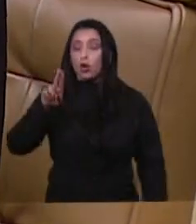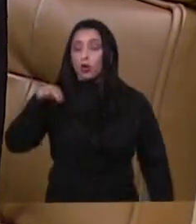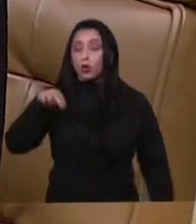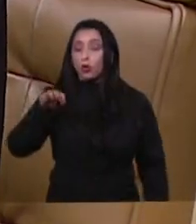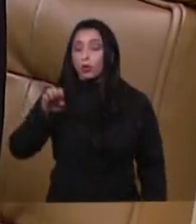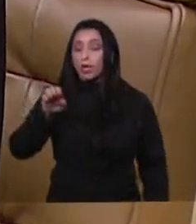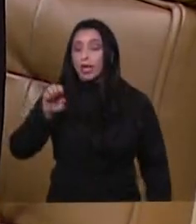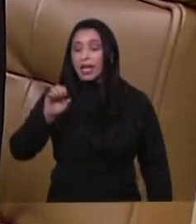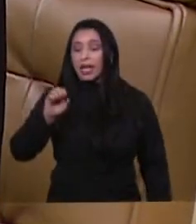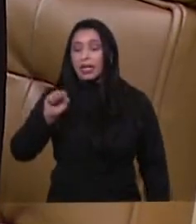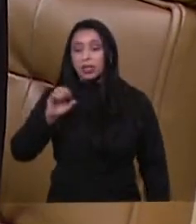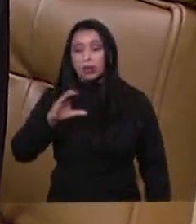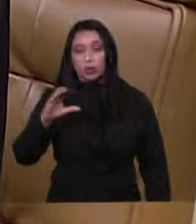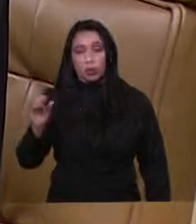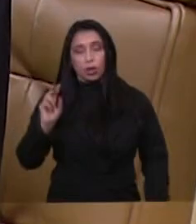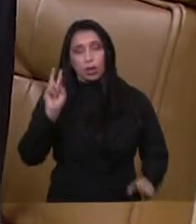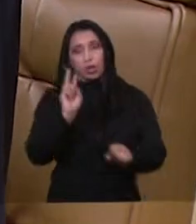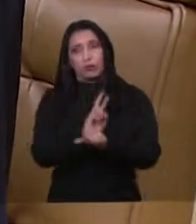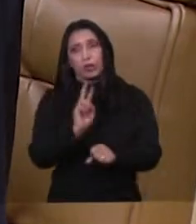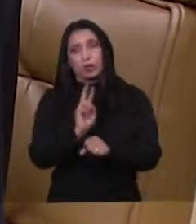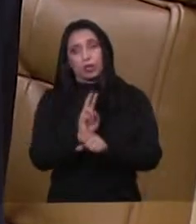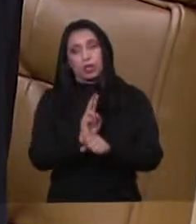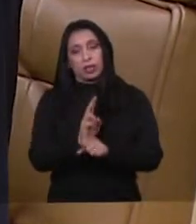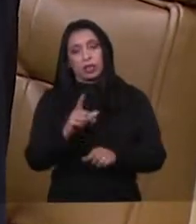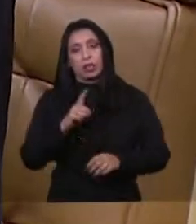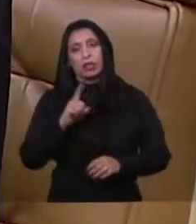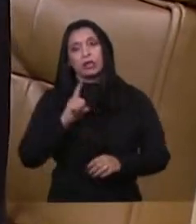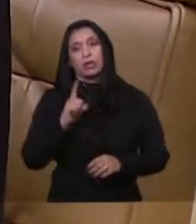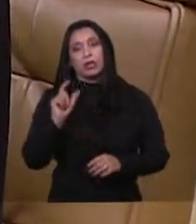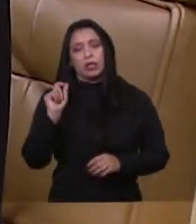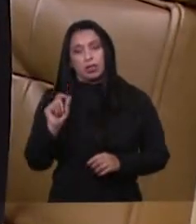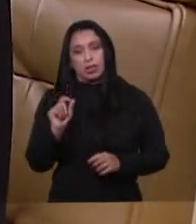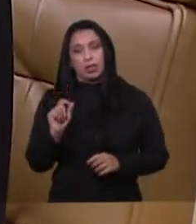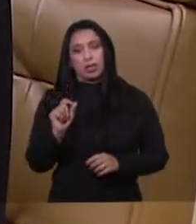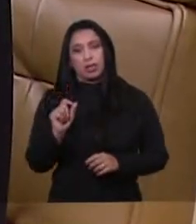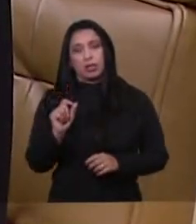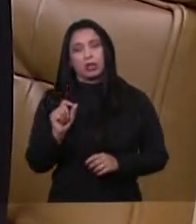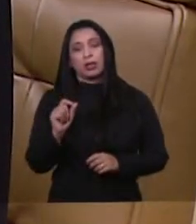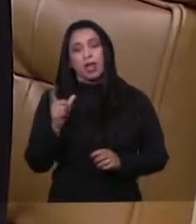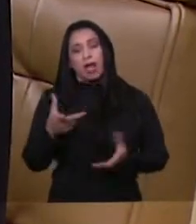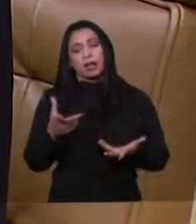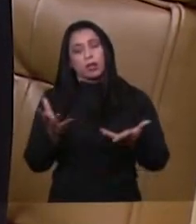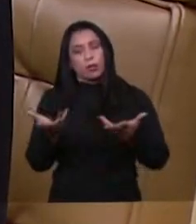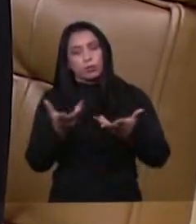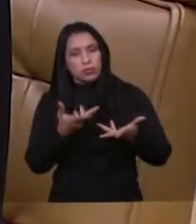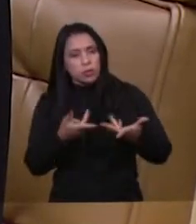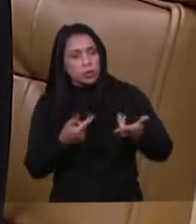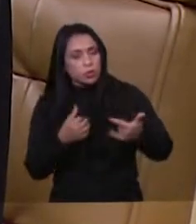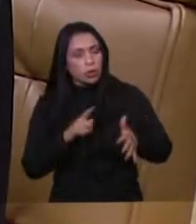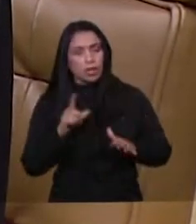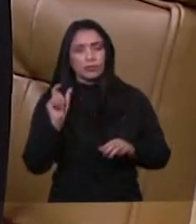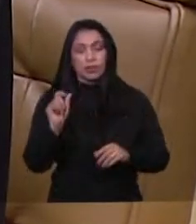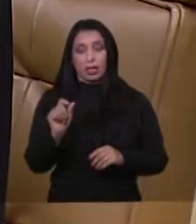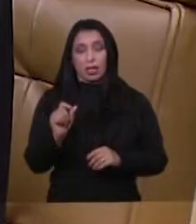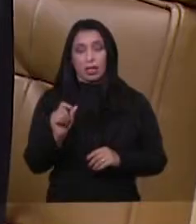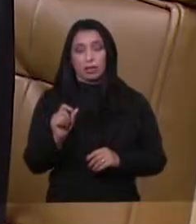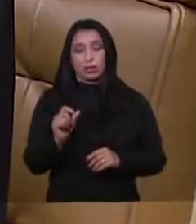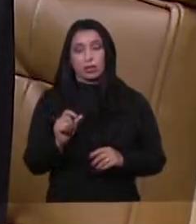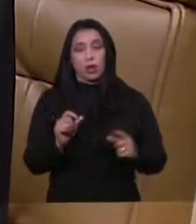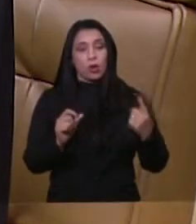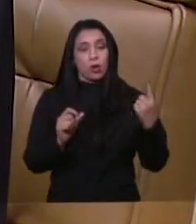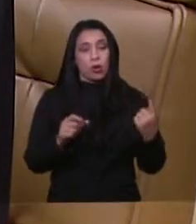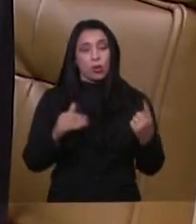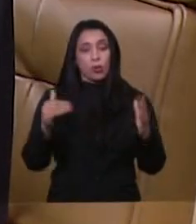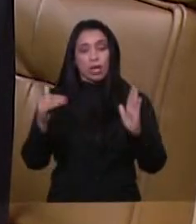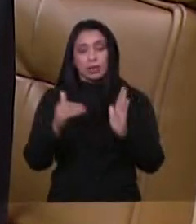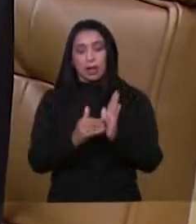e pelo Distrito Federal. Verifico preenchidas no quadro fático evidenciado as qualificadoras 1 a 4 do